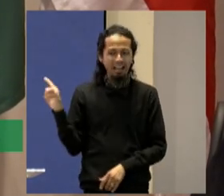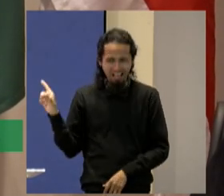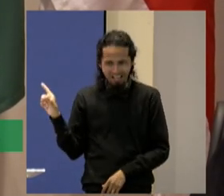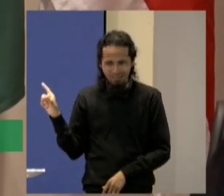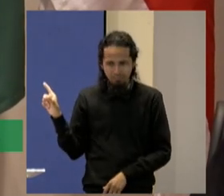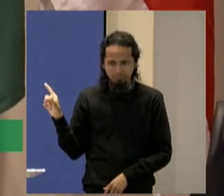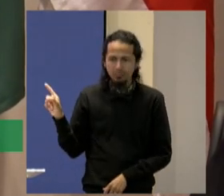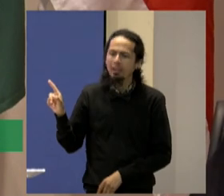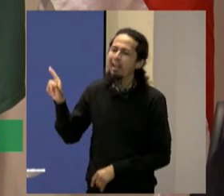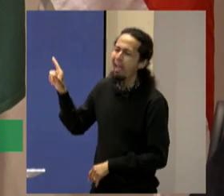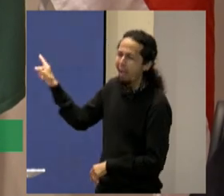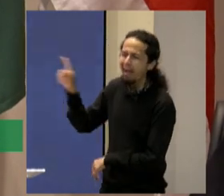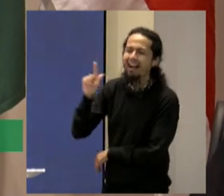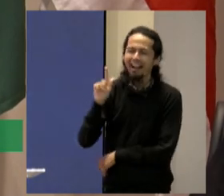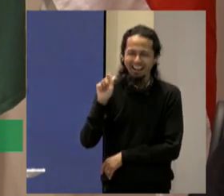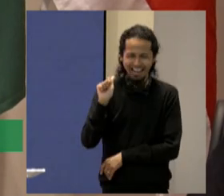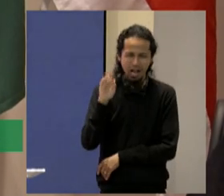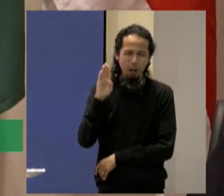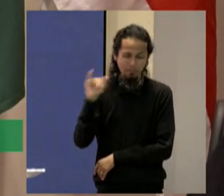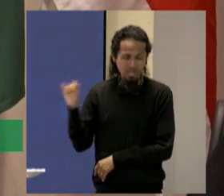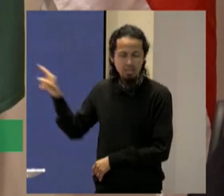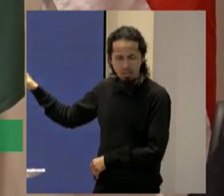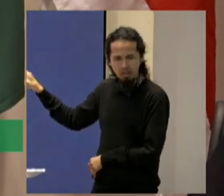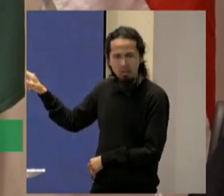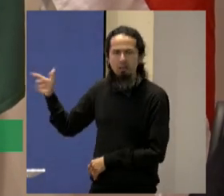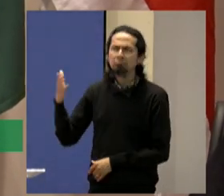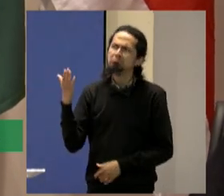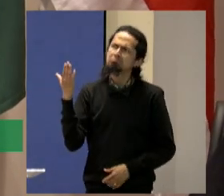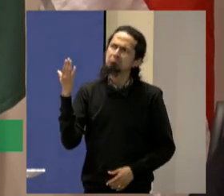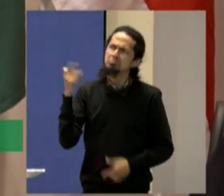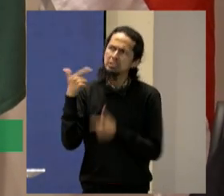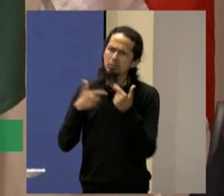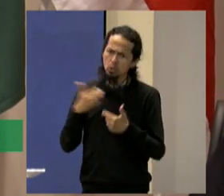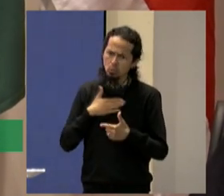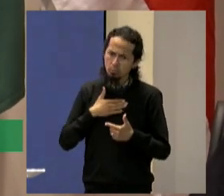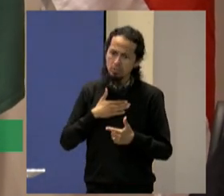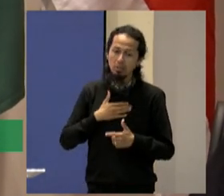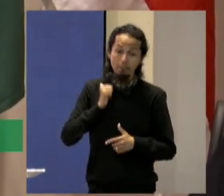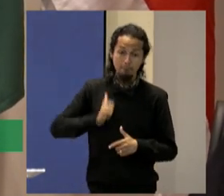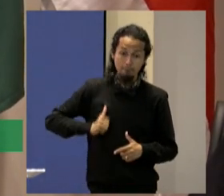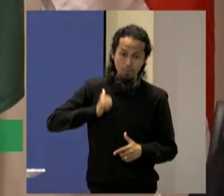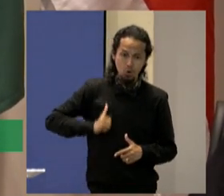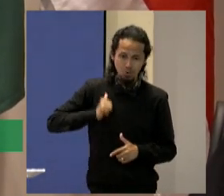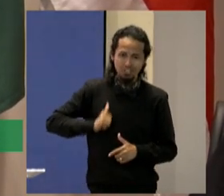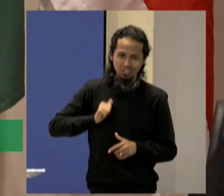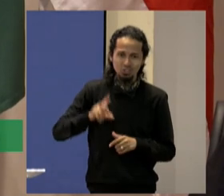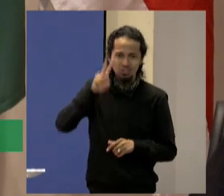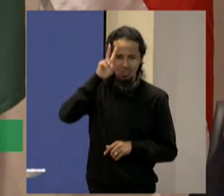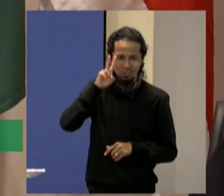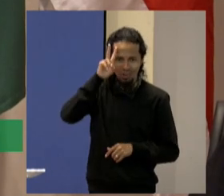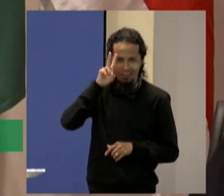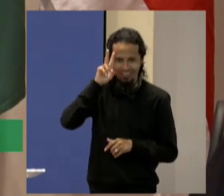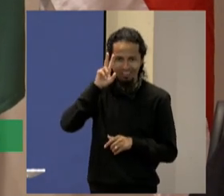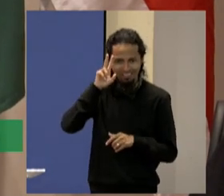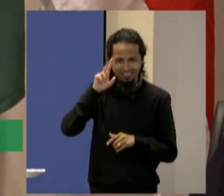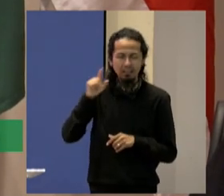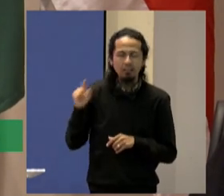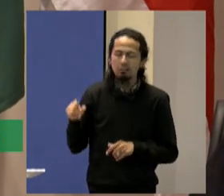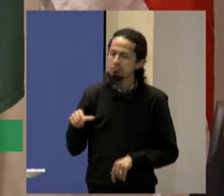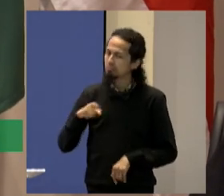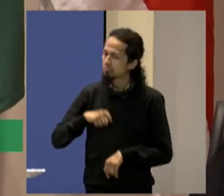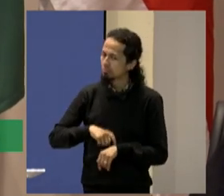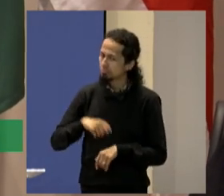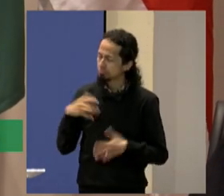A Isha Gabriela, a Gabi, que a gente chama, já tinha sido trabalhado comigo como PIBID, né, de história. Então, foi um momento assim, incrível